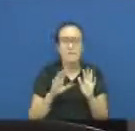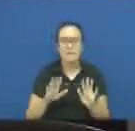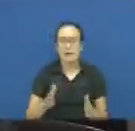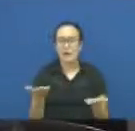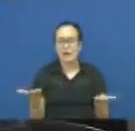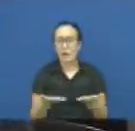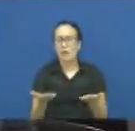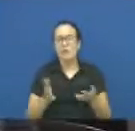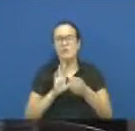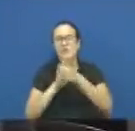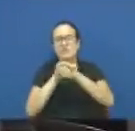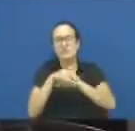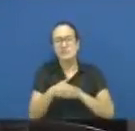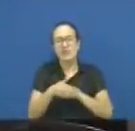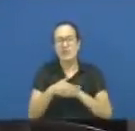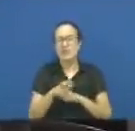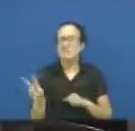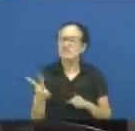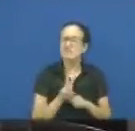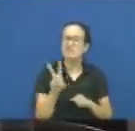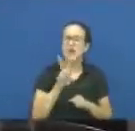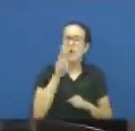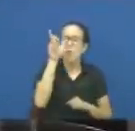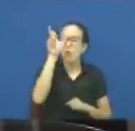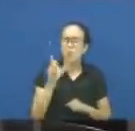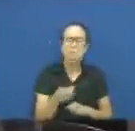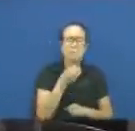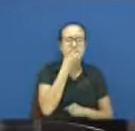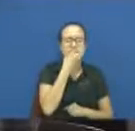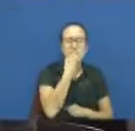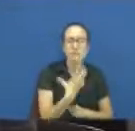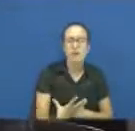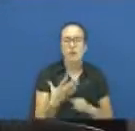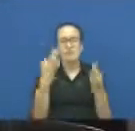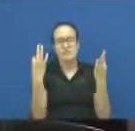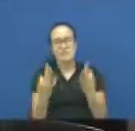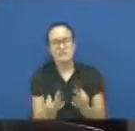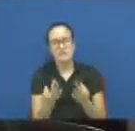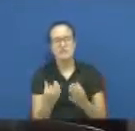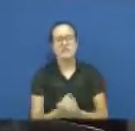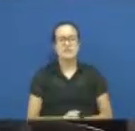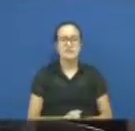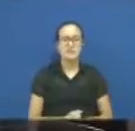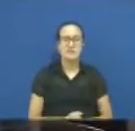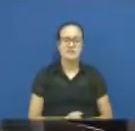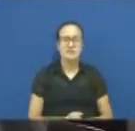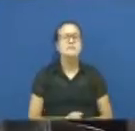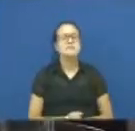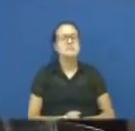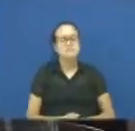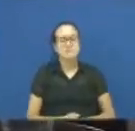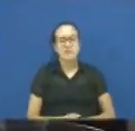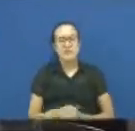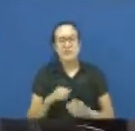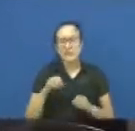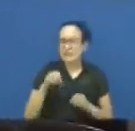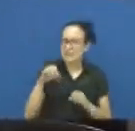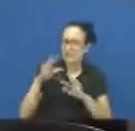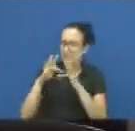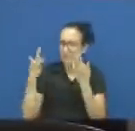hoje, valorizar um homem ético, honesto, decente, honrado, probo, ensinou toda a sua família